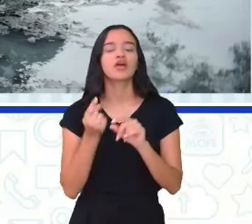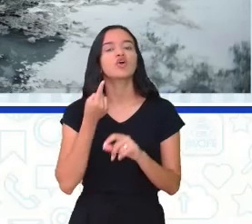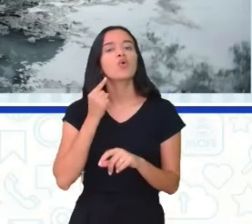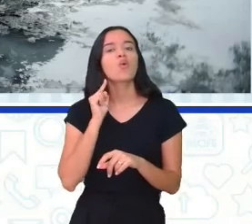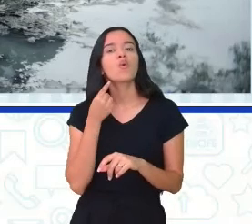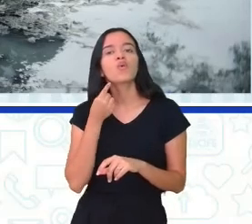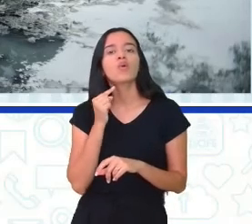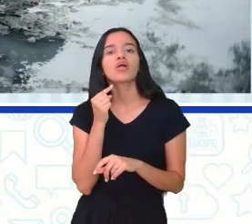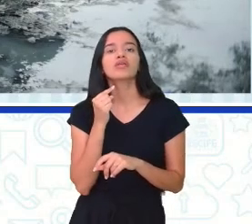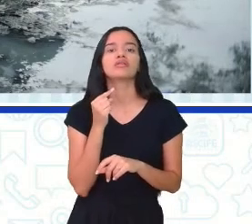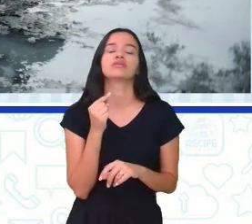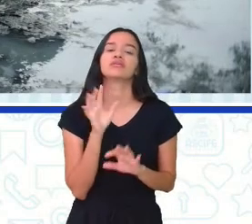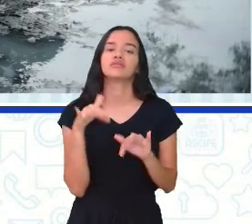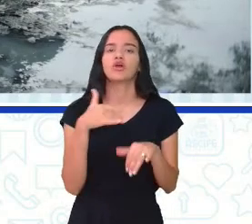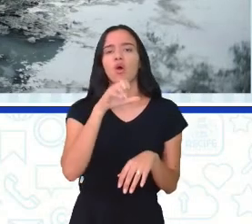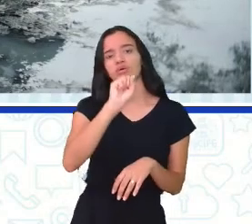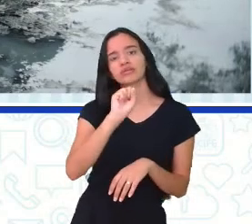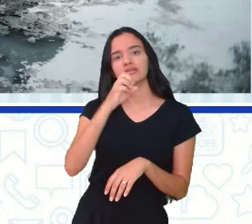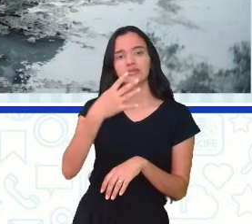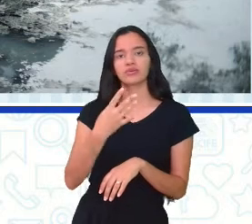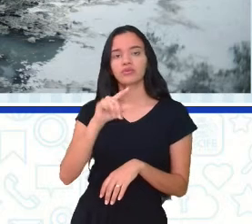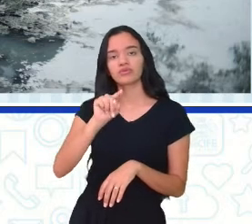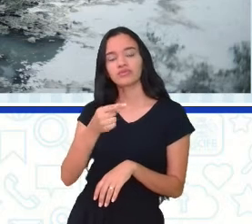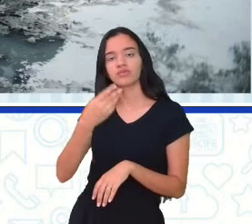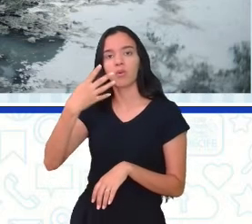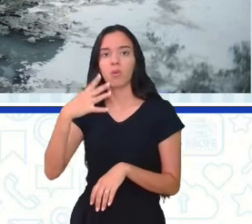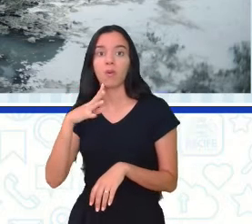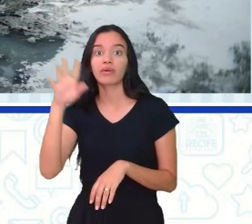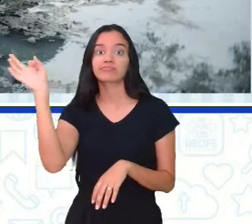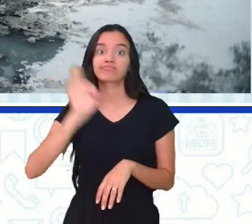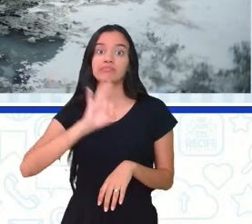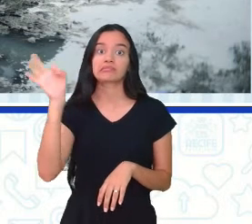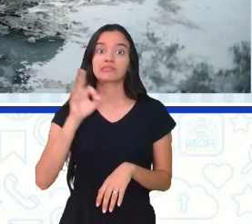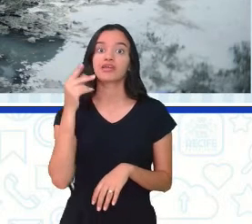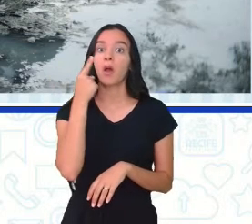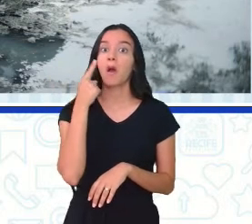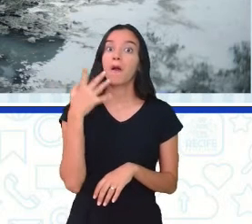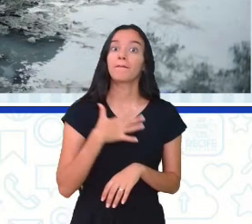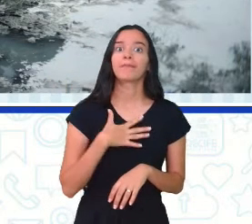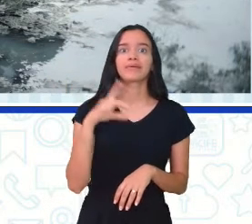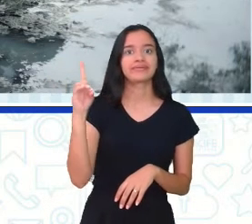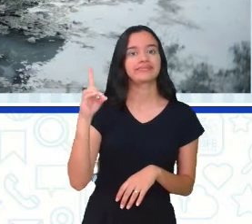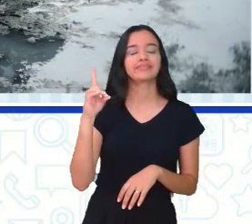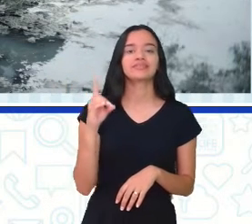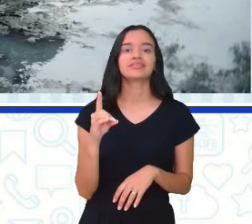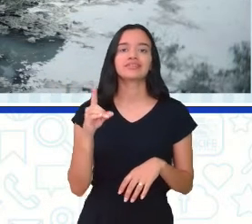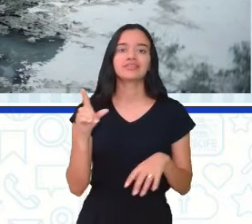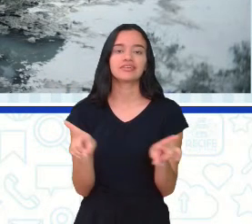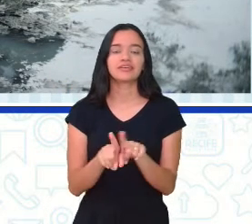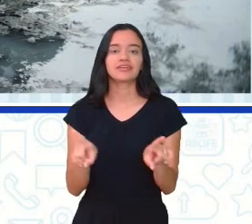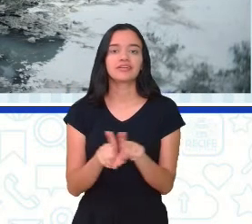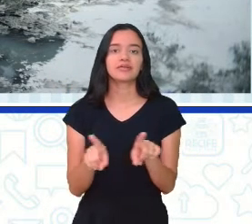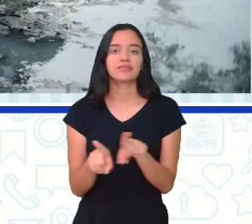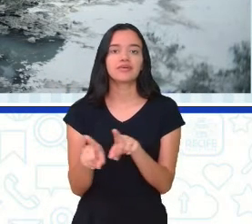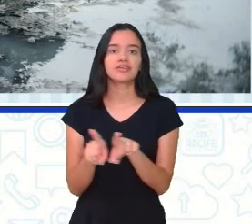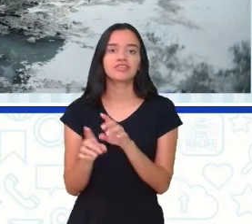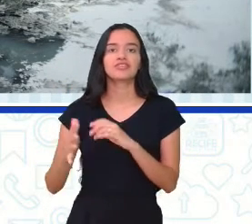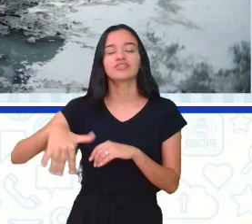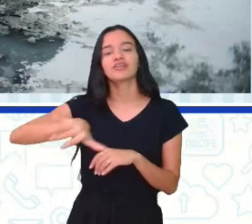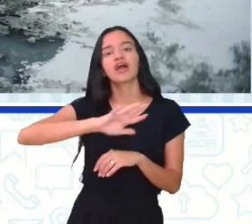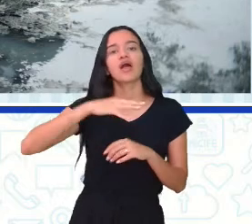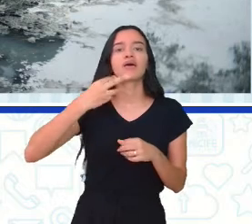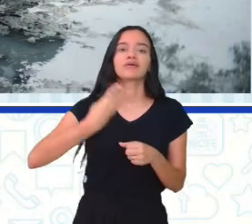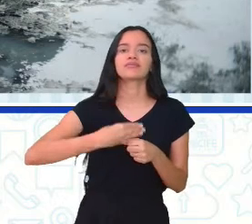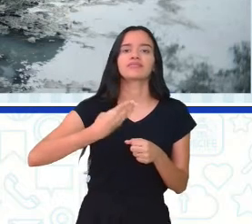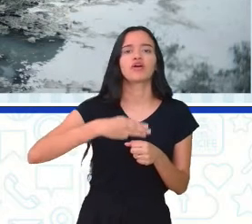coletado diretamente a 84,4%, olha para aí, meu Deus do céu. Domicílios com rede geral, município de